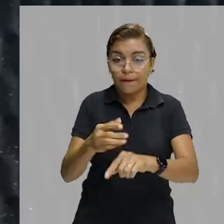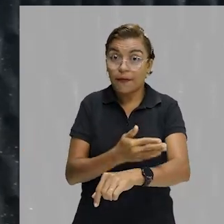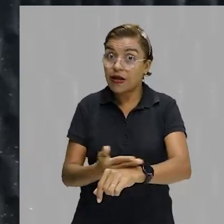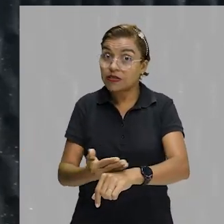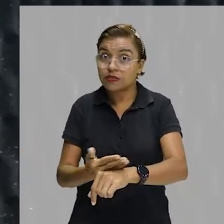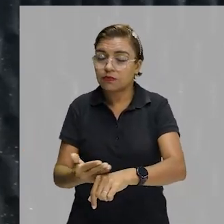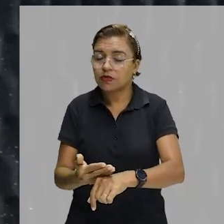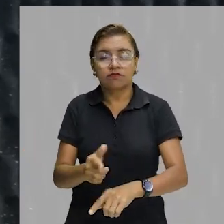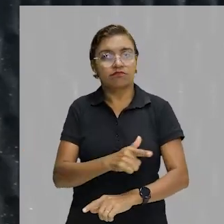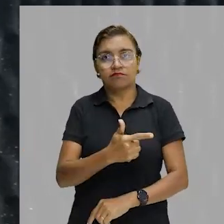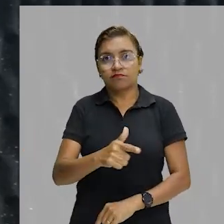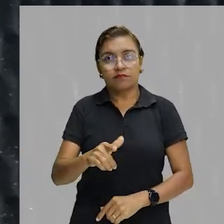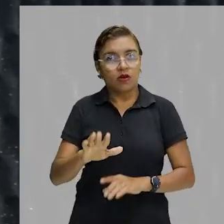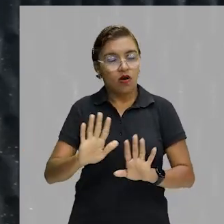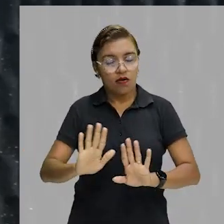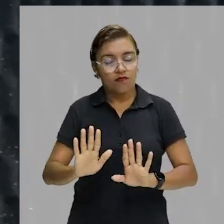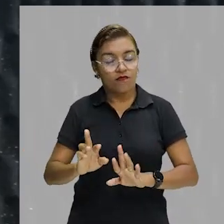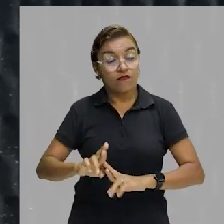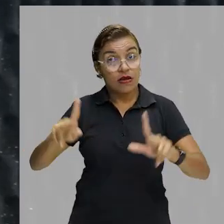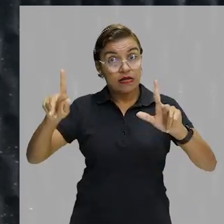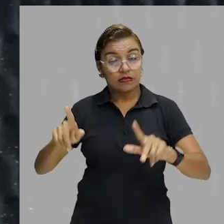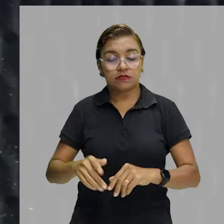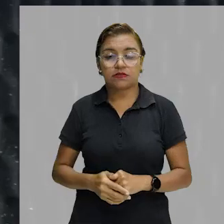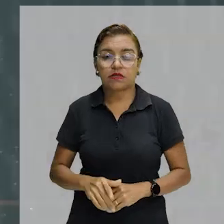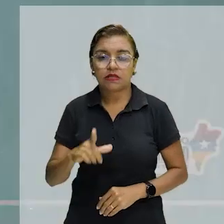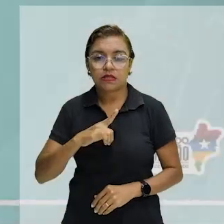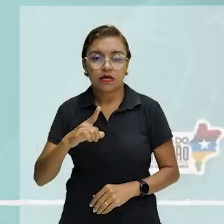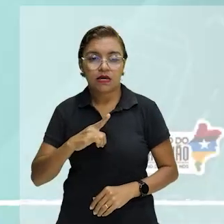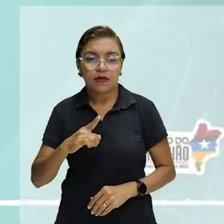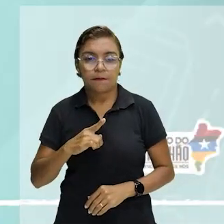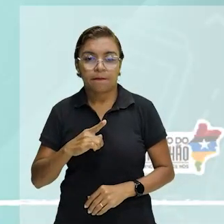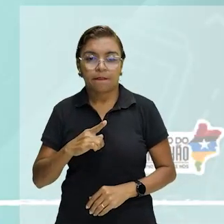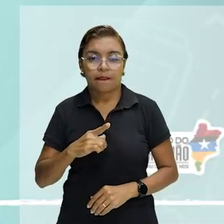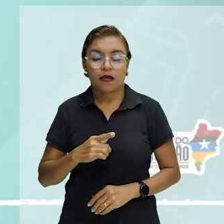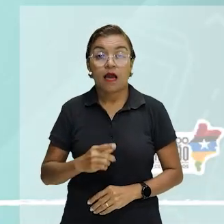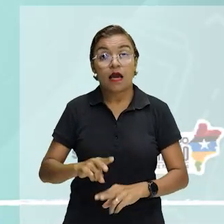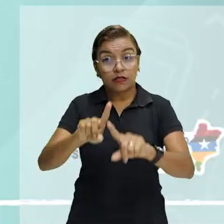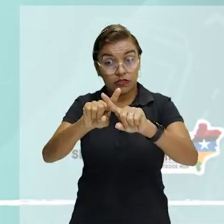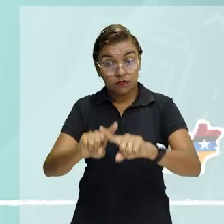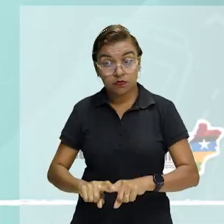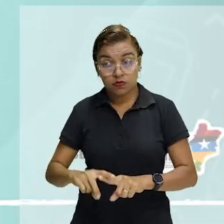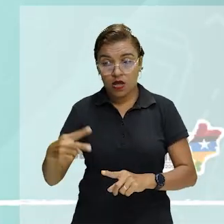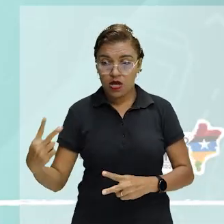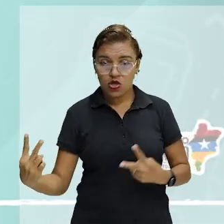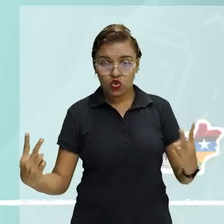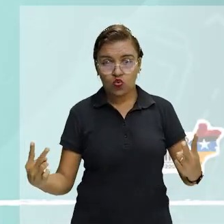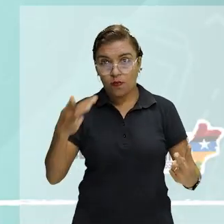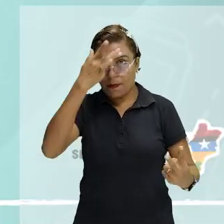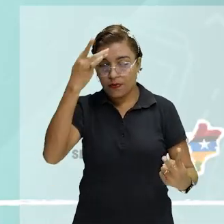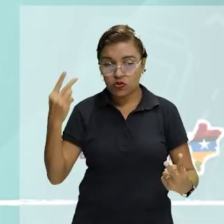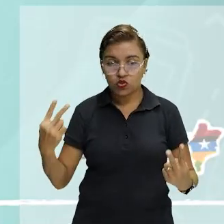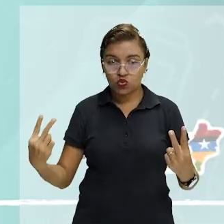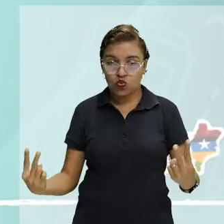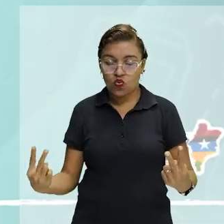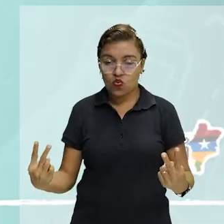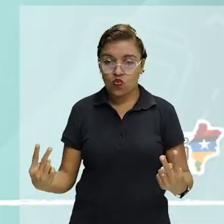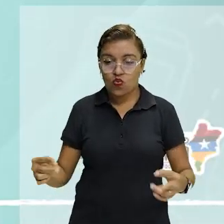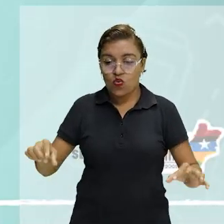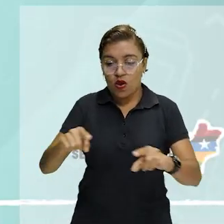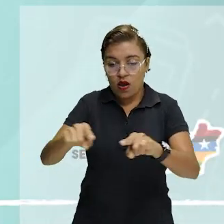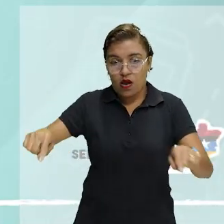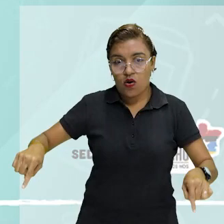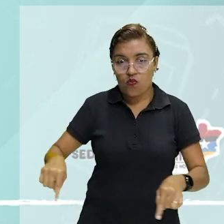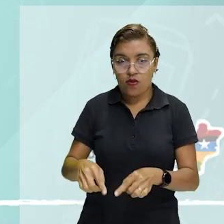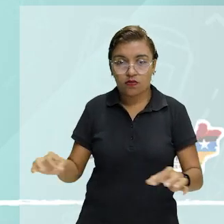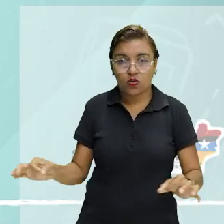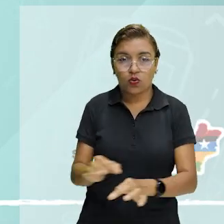não conta, tá certo? Vamos para a disputa em duplas, tá aqui, ó. Já a quadra completa. Aquelas duas